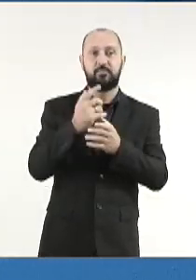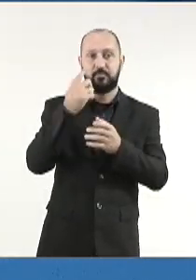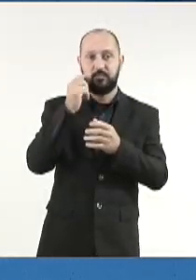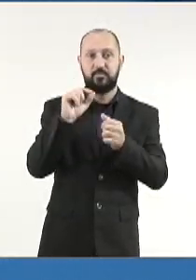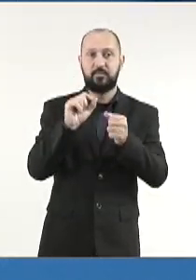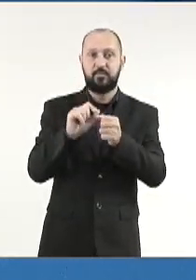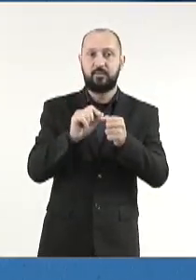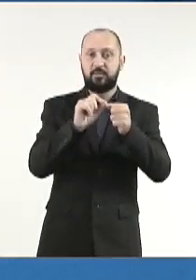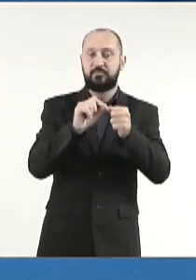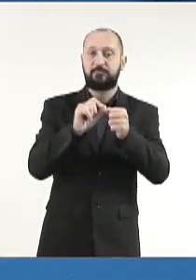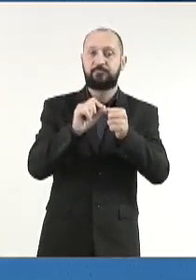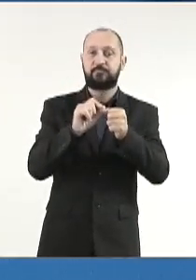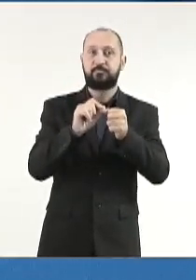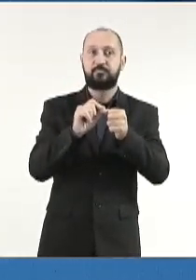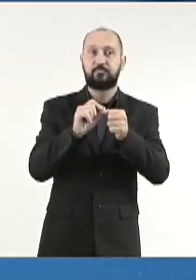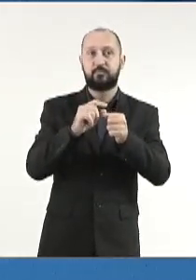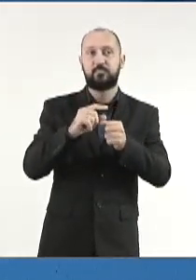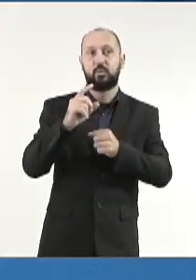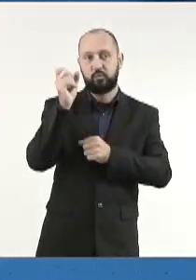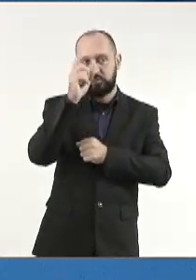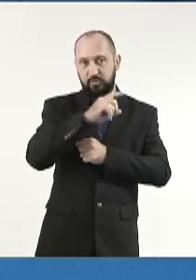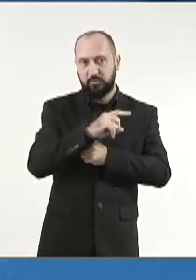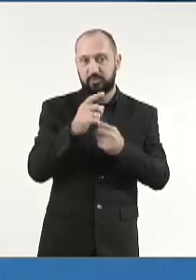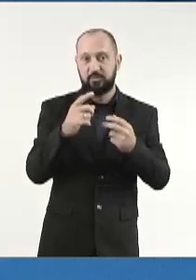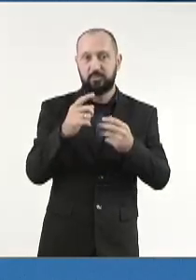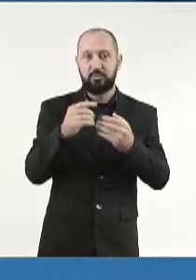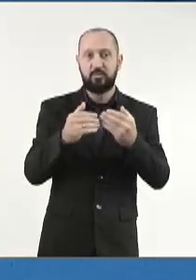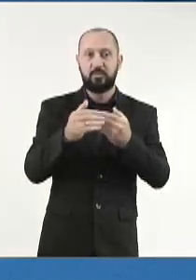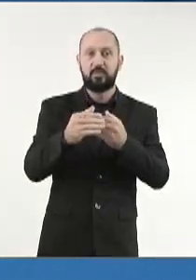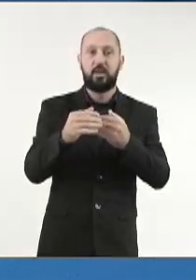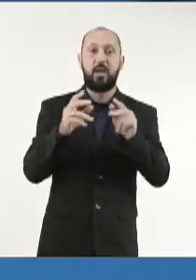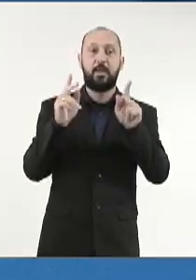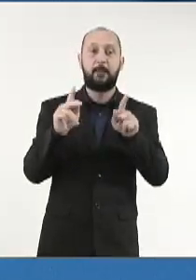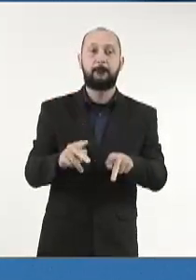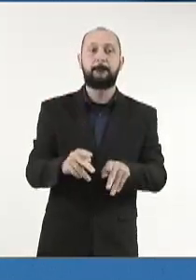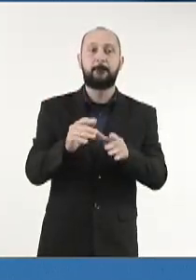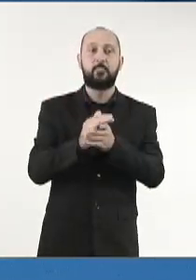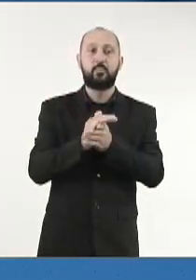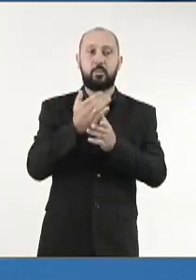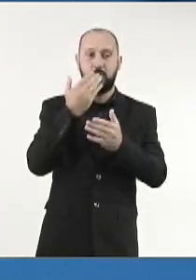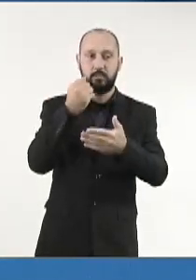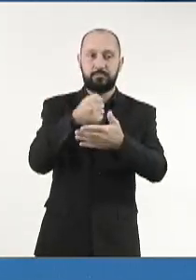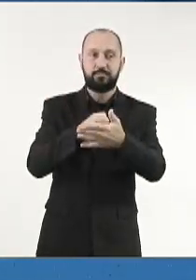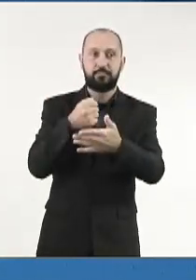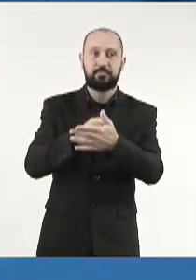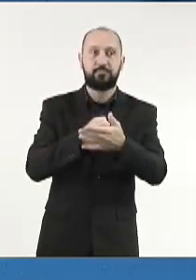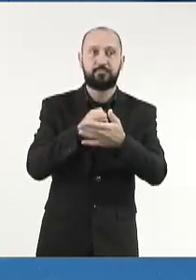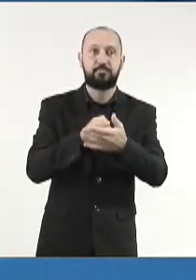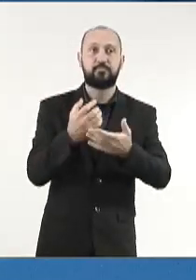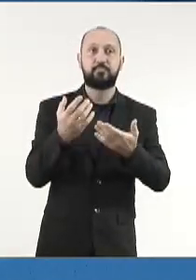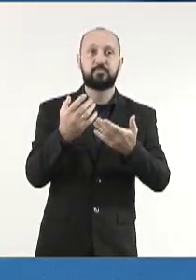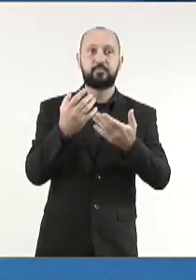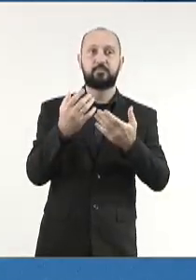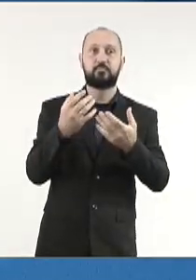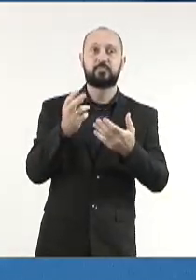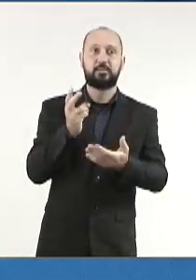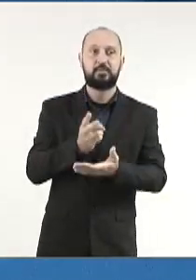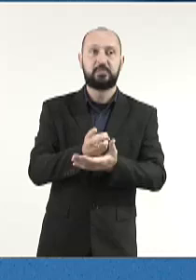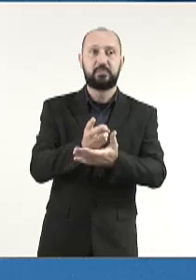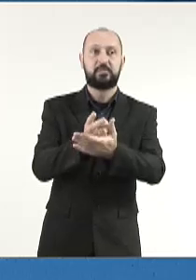local muito crítico, que a população vem reivindicando há muito